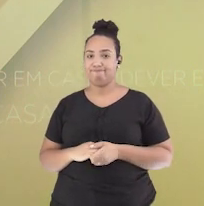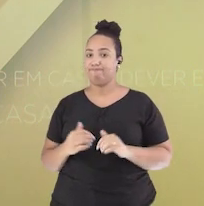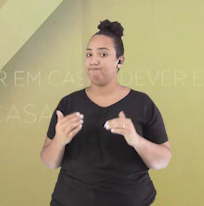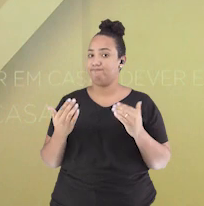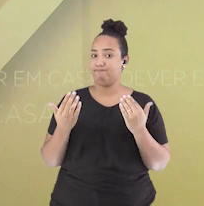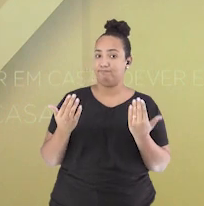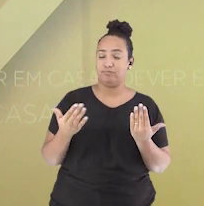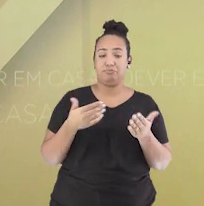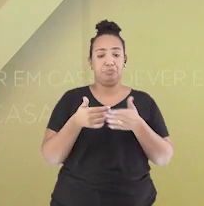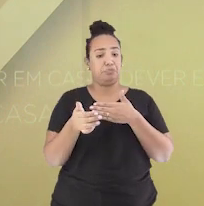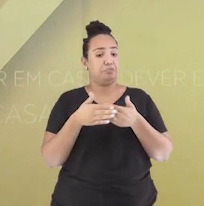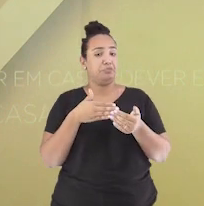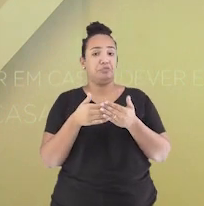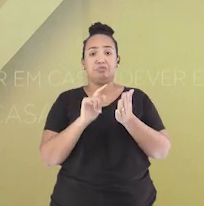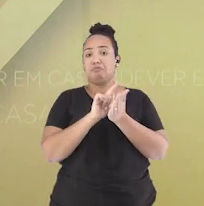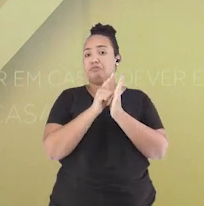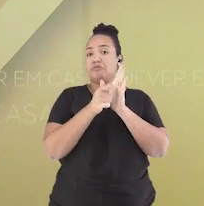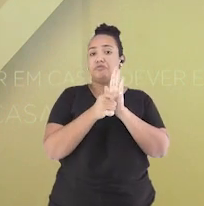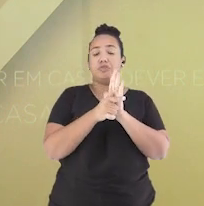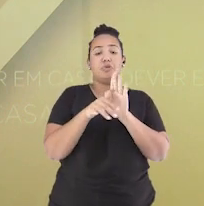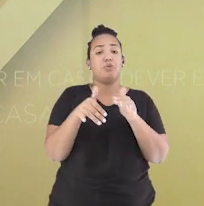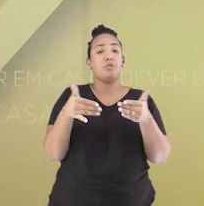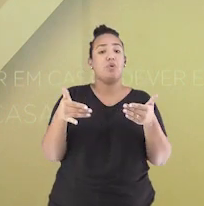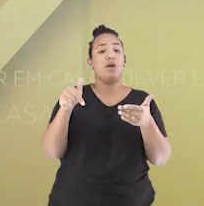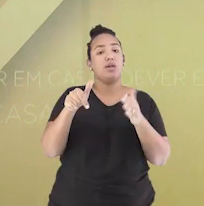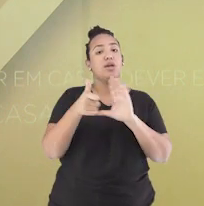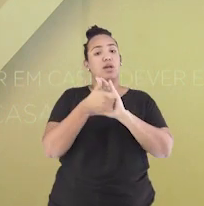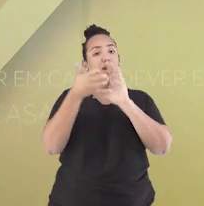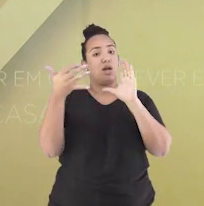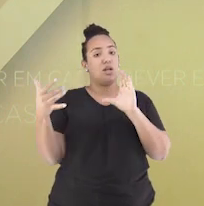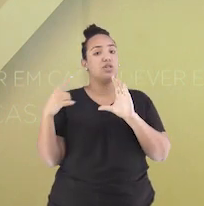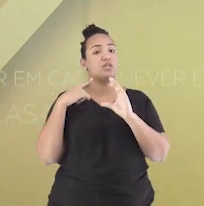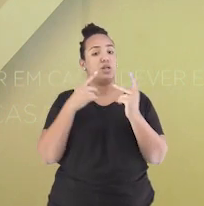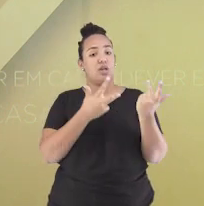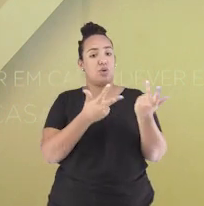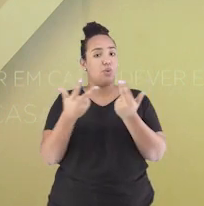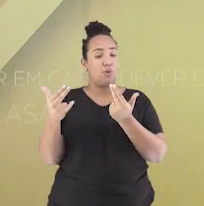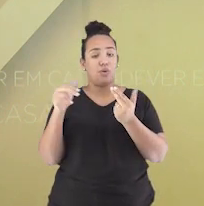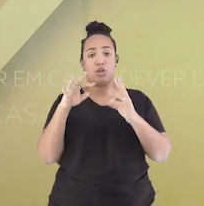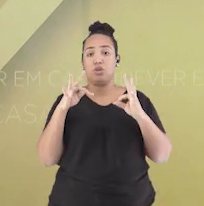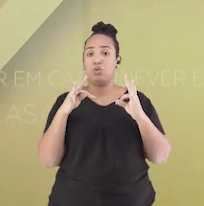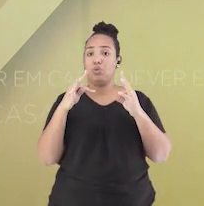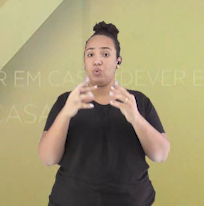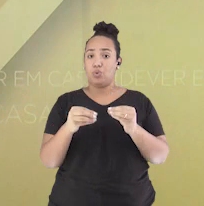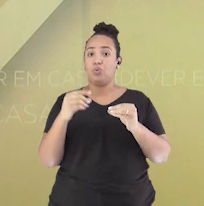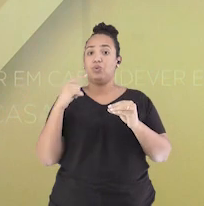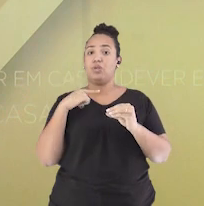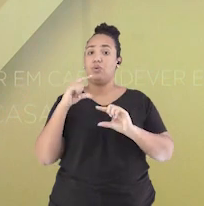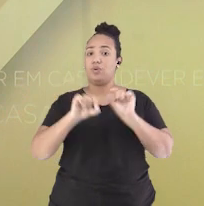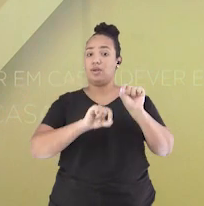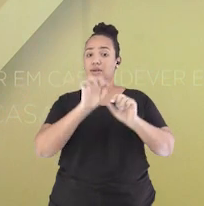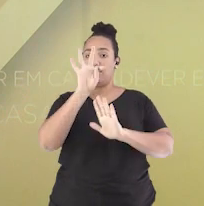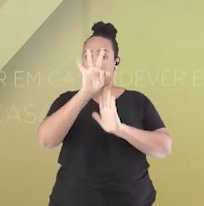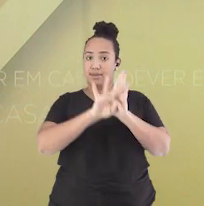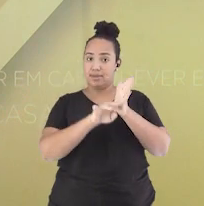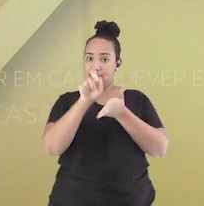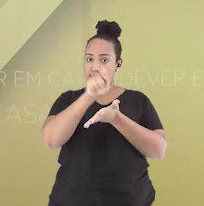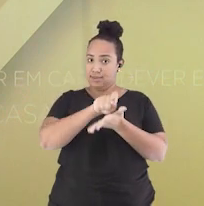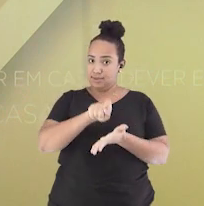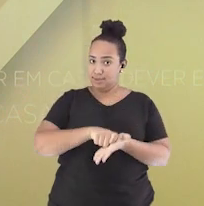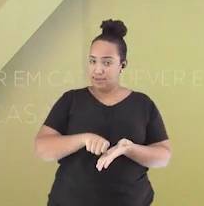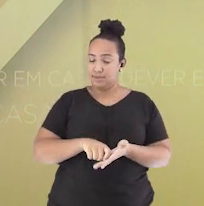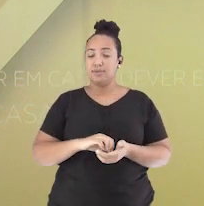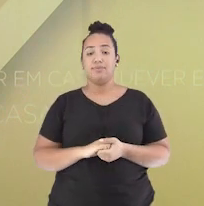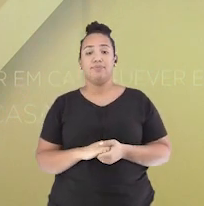Independentemente de qual for o gênero, existe uma característica muito comum entre eles. Todos apresentam textos escritos. E, para